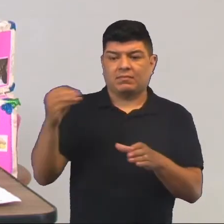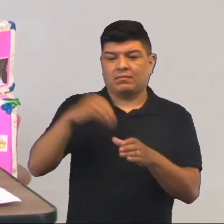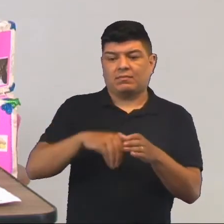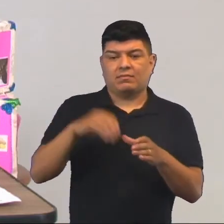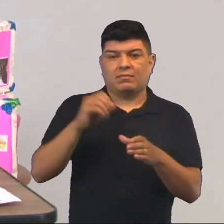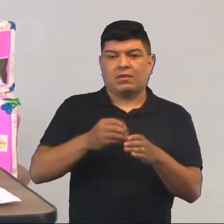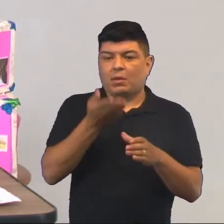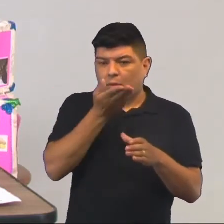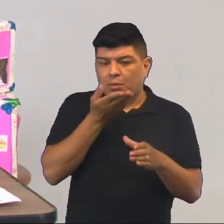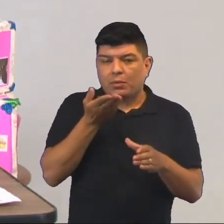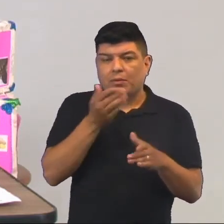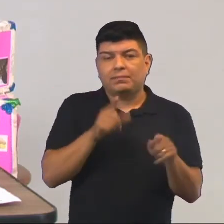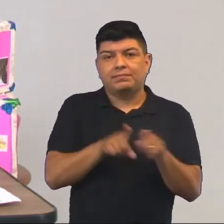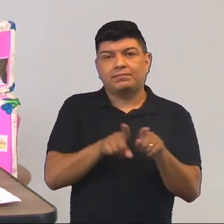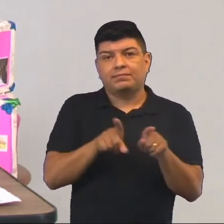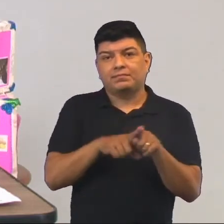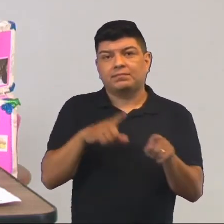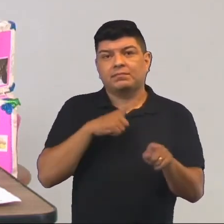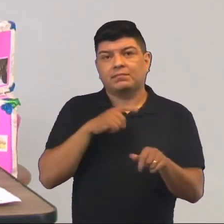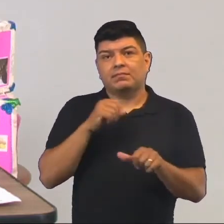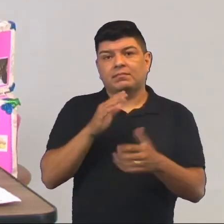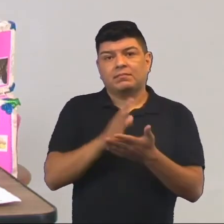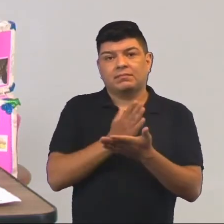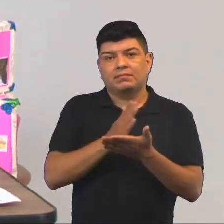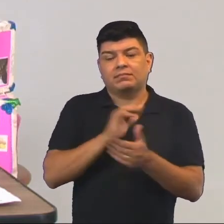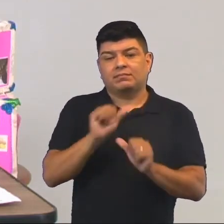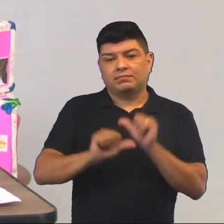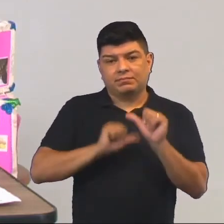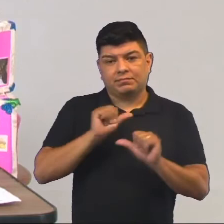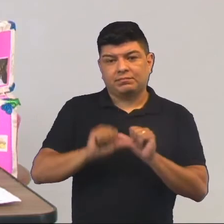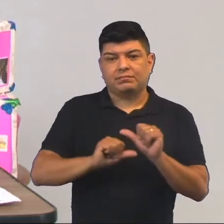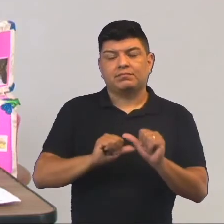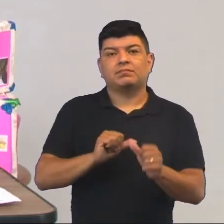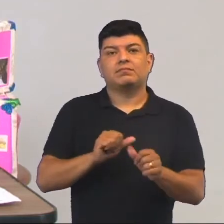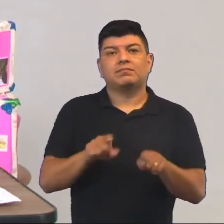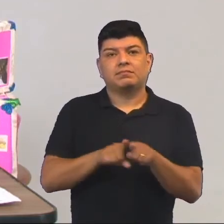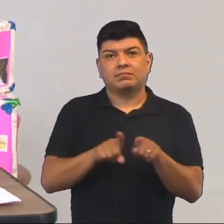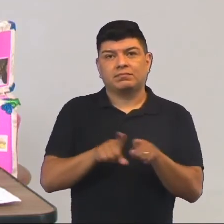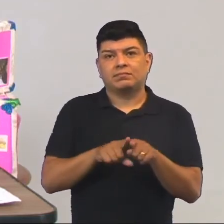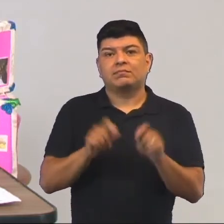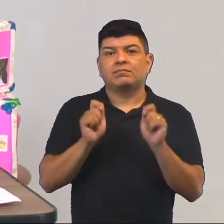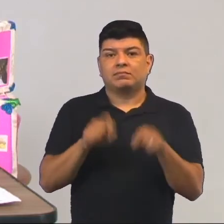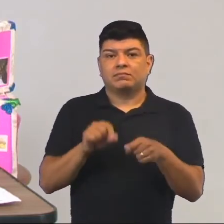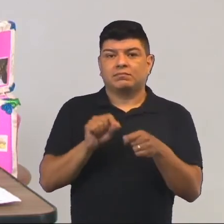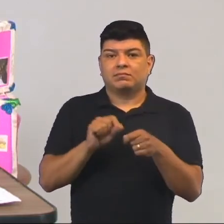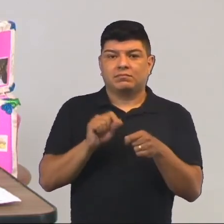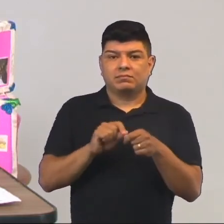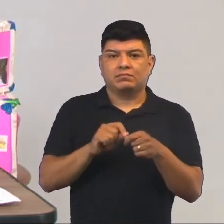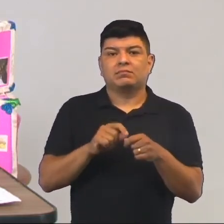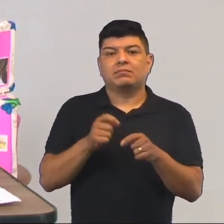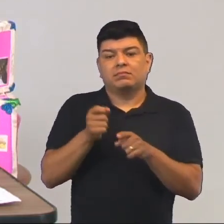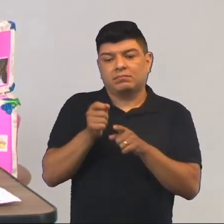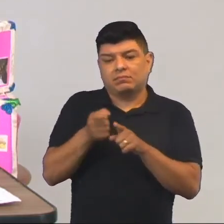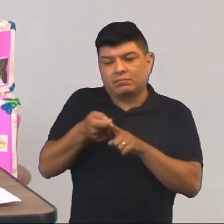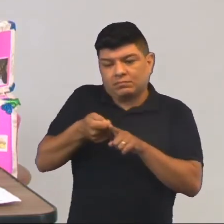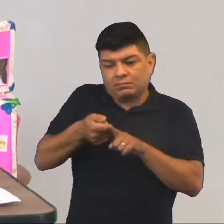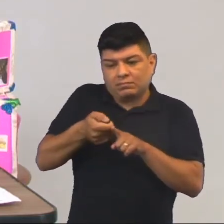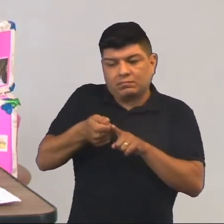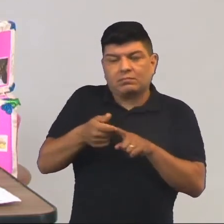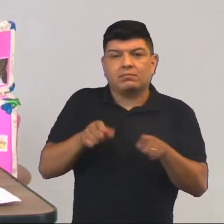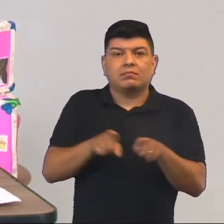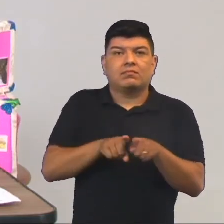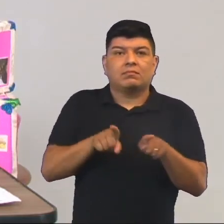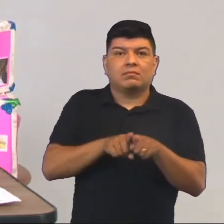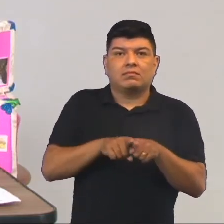acrescentava-se farinha e ela também teve algumas modificações. Ela também pode ser feita do amendoim, certo?